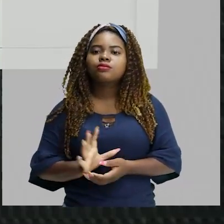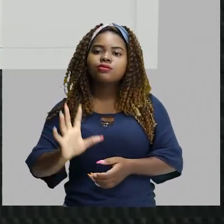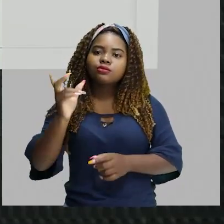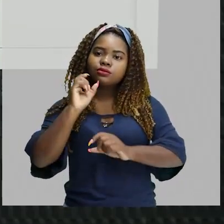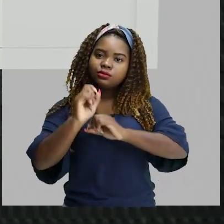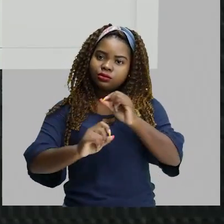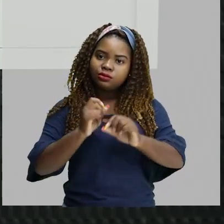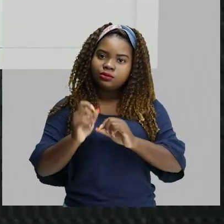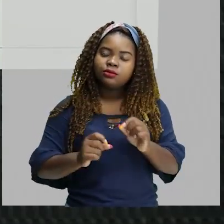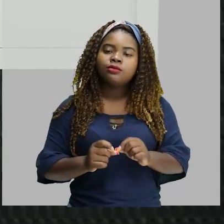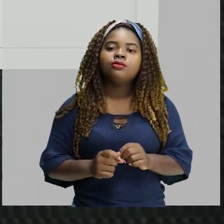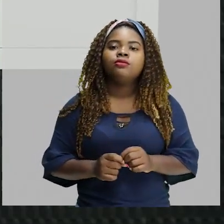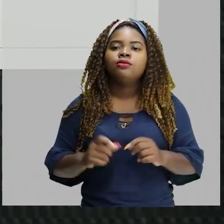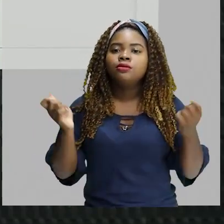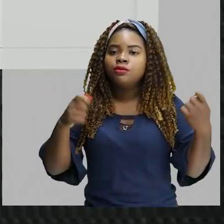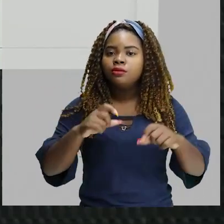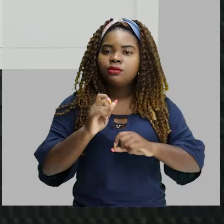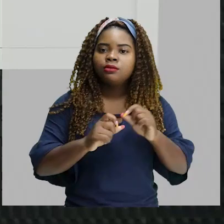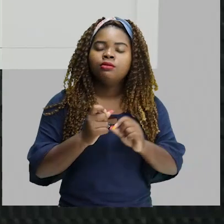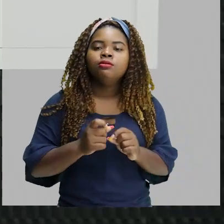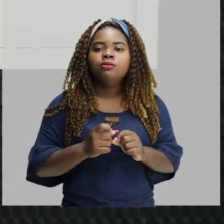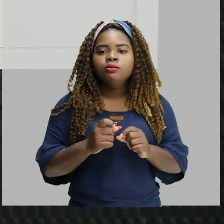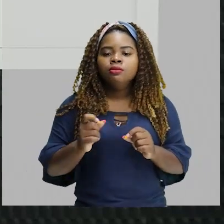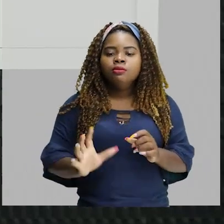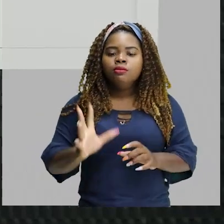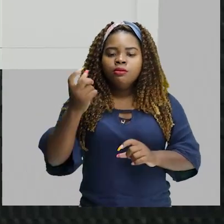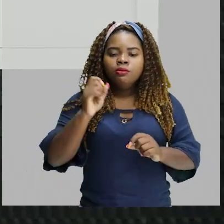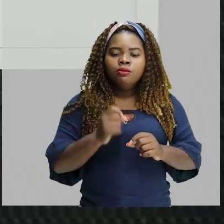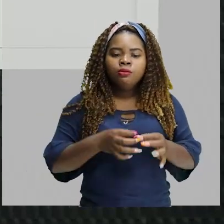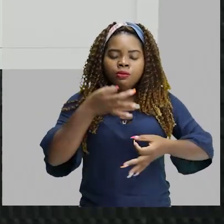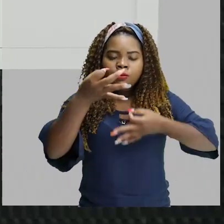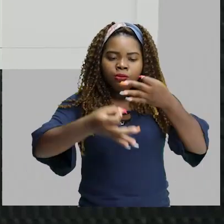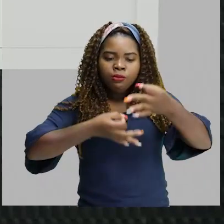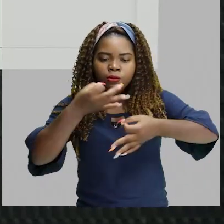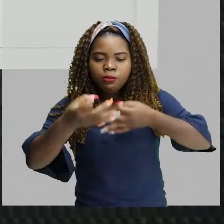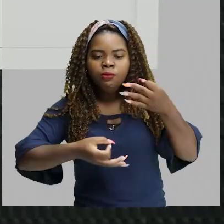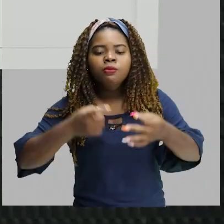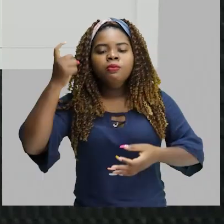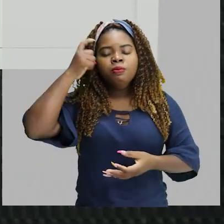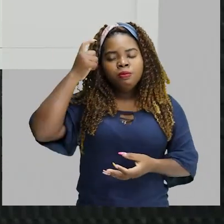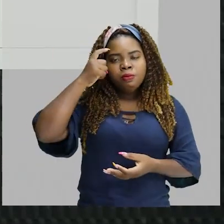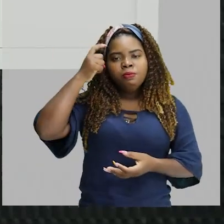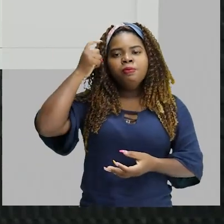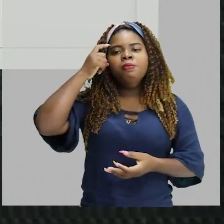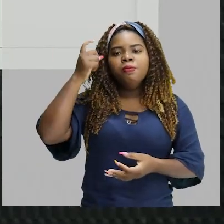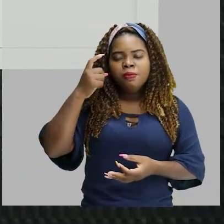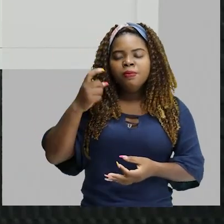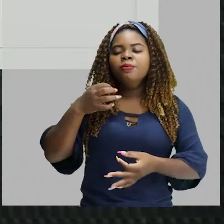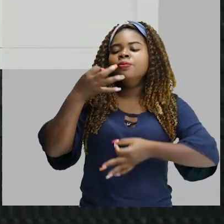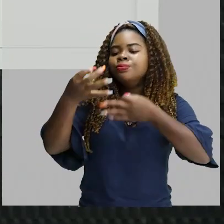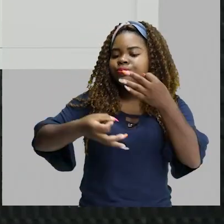ter, isso aqui vai gerar um argumento, perfeito, olha só,